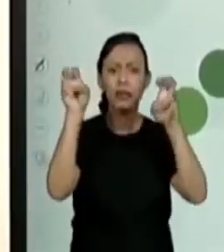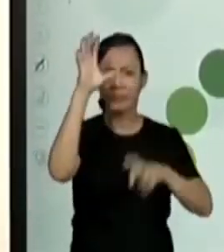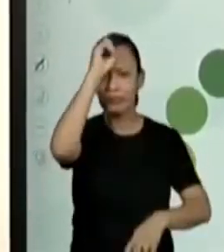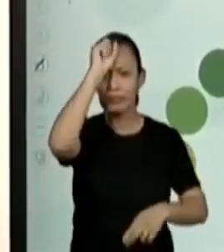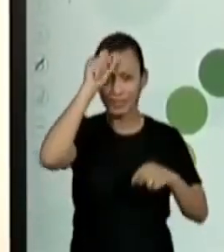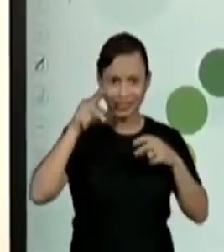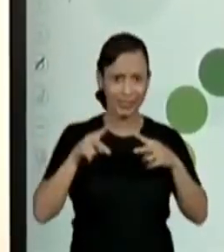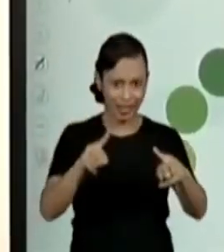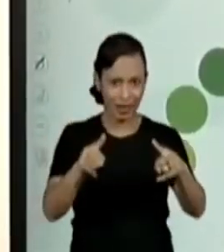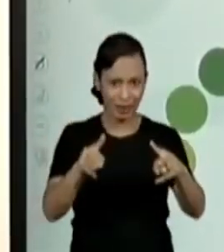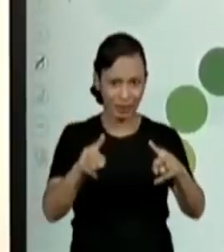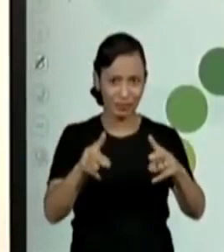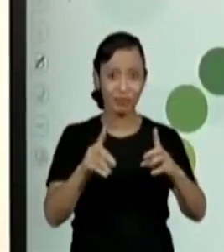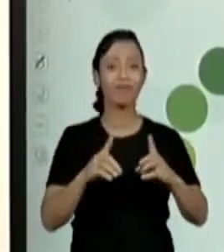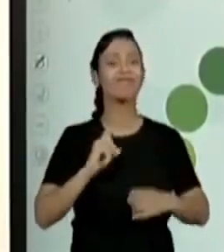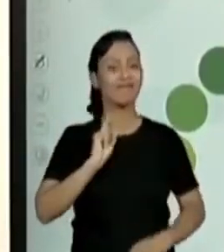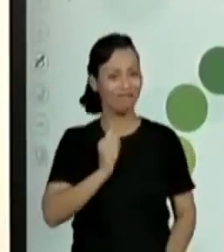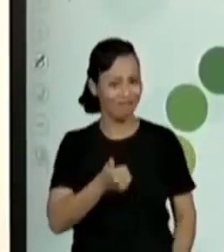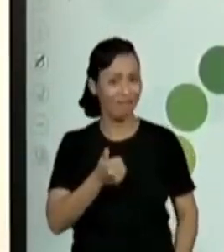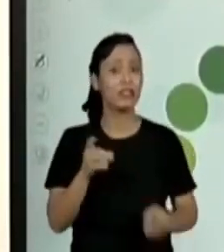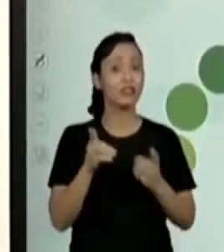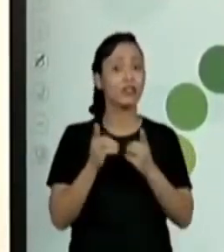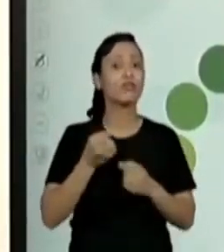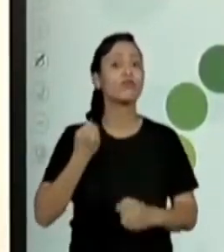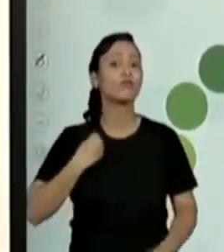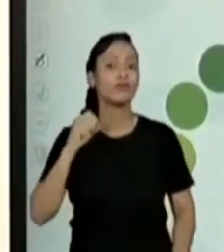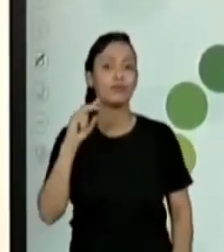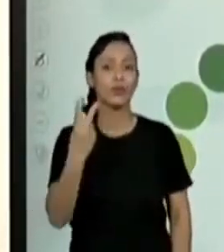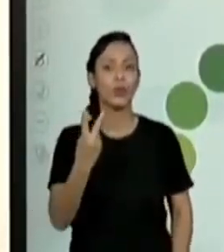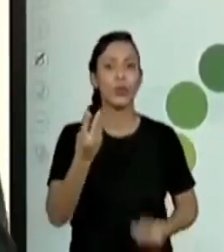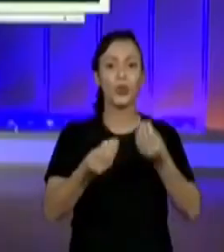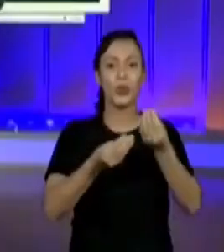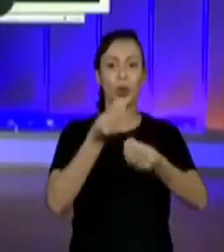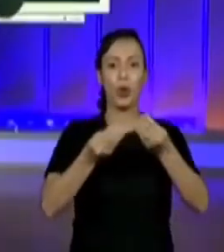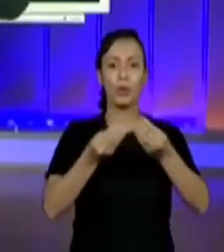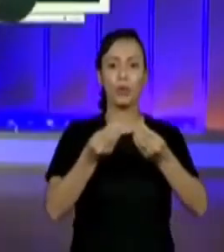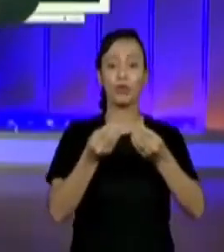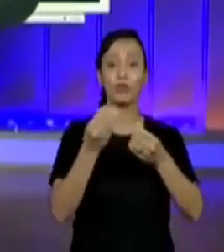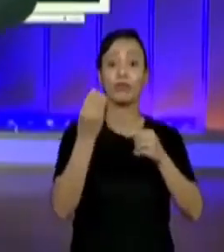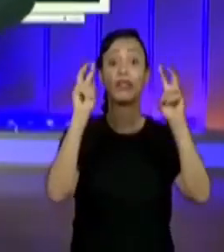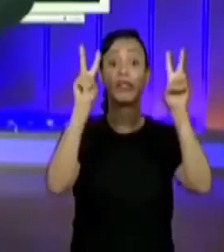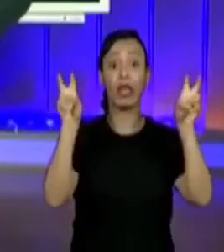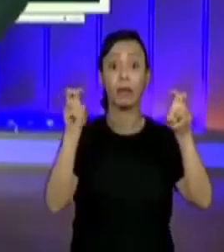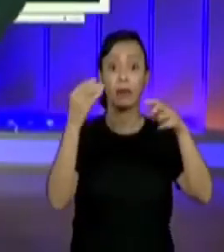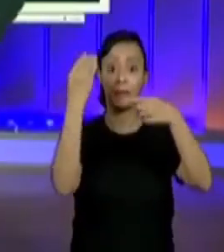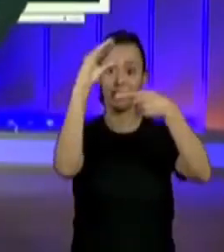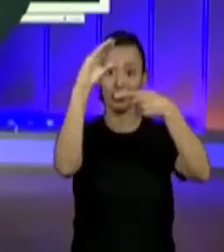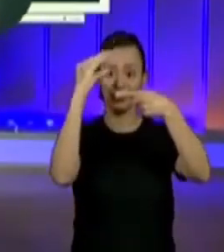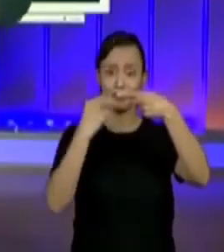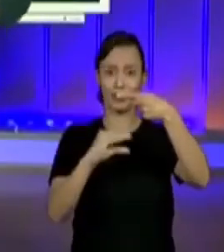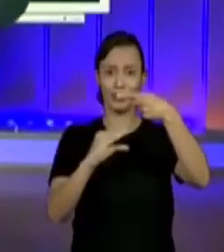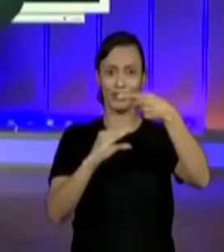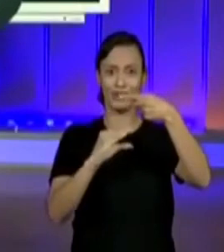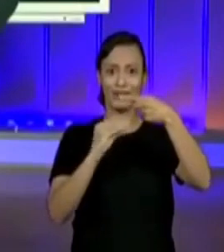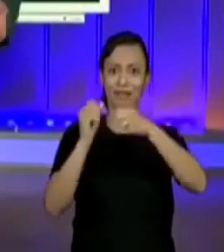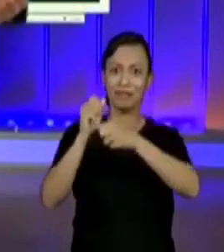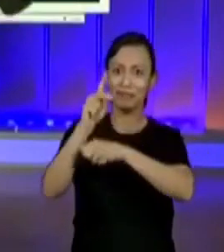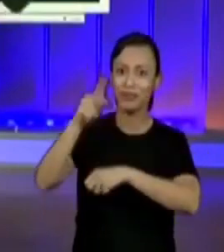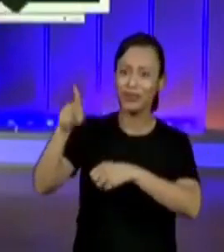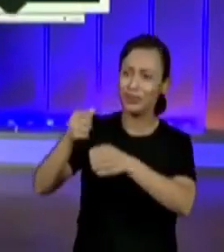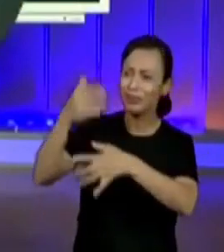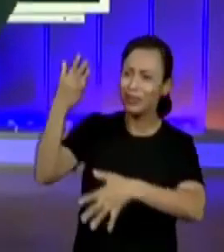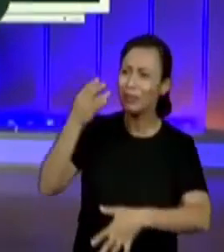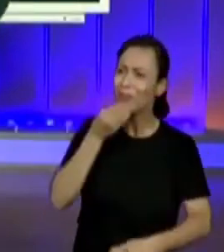primeira aula será sobre frações os professores apontam no chat Boa tarde Boa